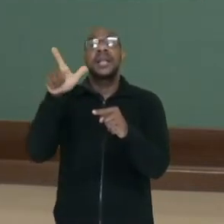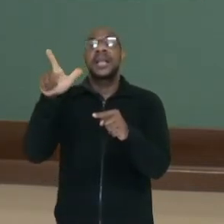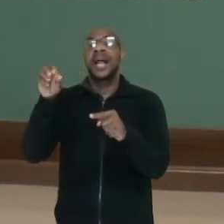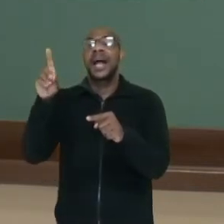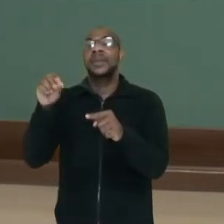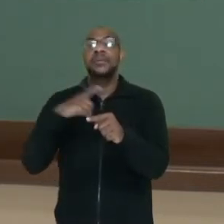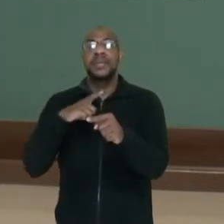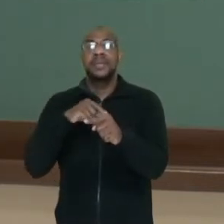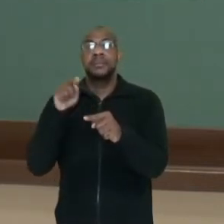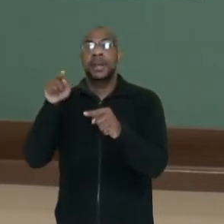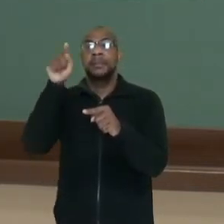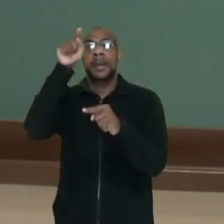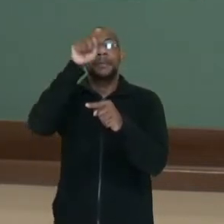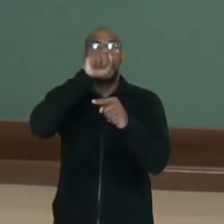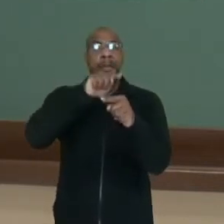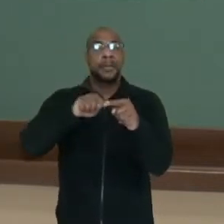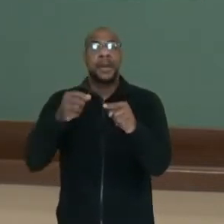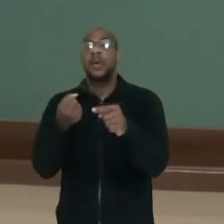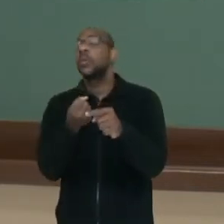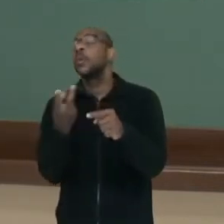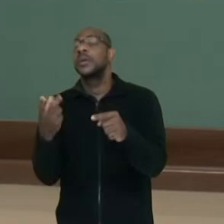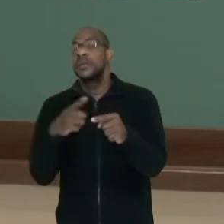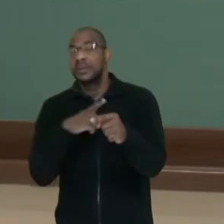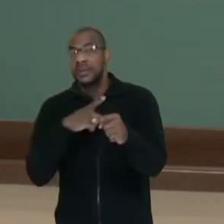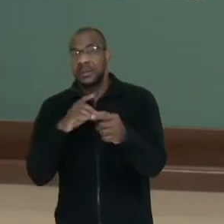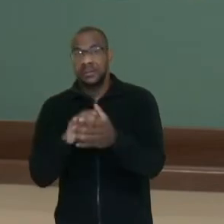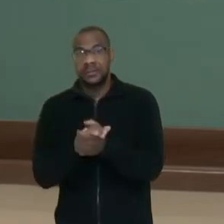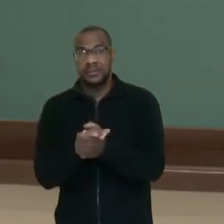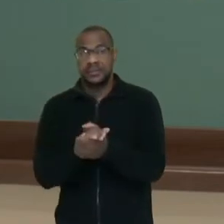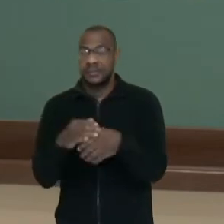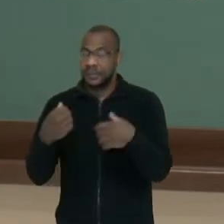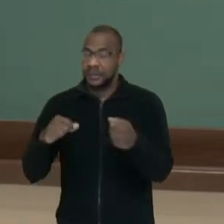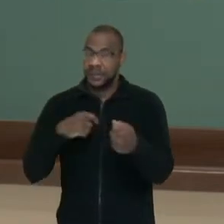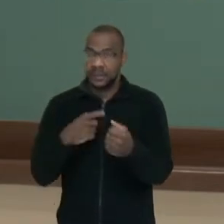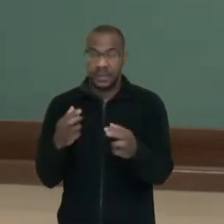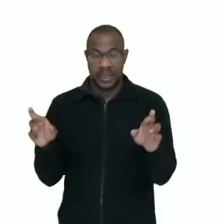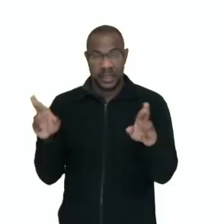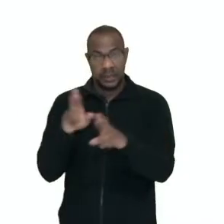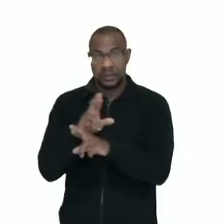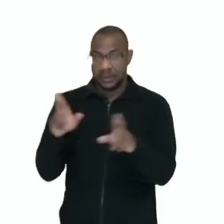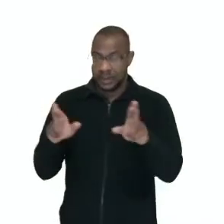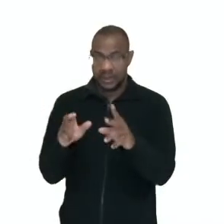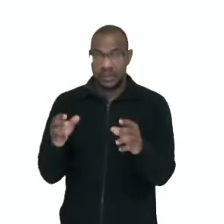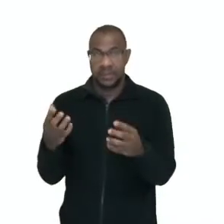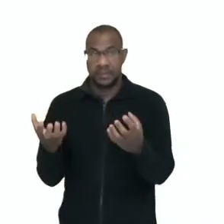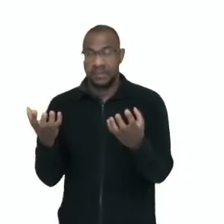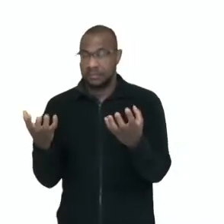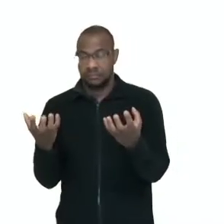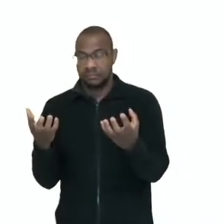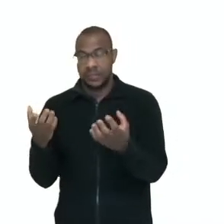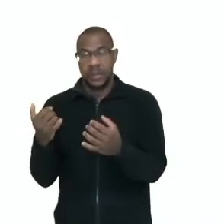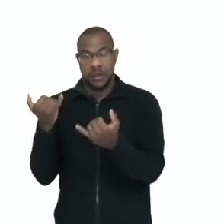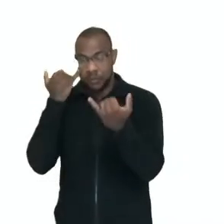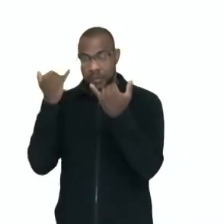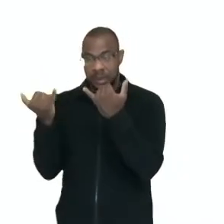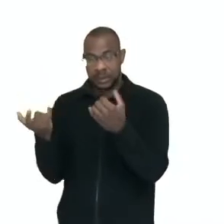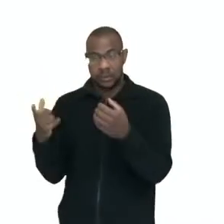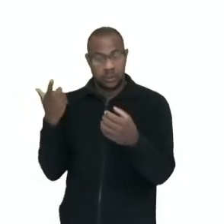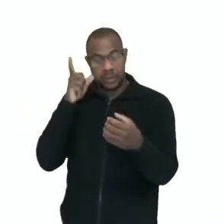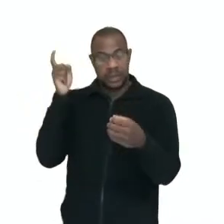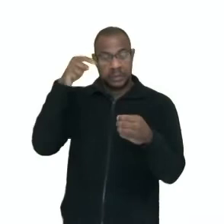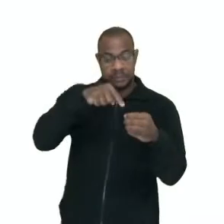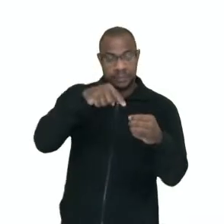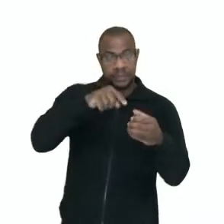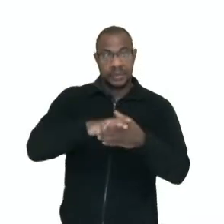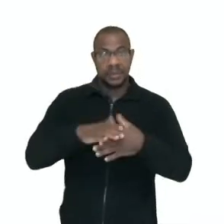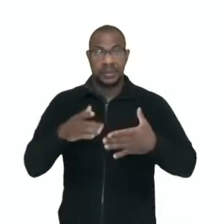Gente, a função relaciona ângulo central com o número de lados. Dada uma informação, você consegue a outra. Então, no